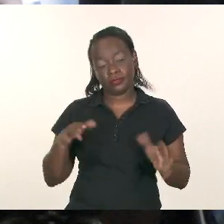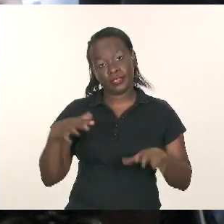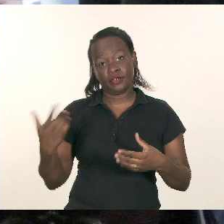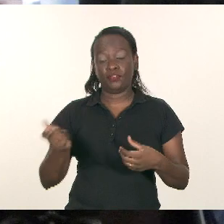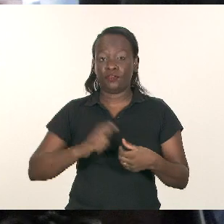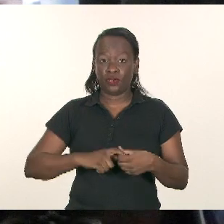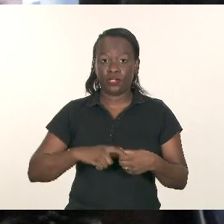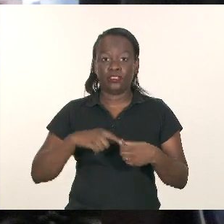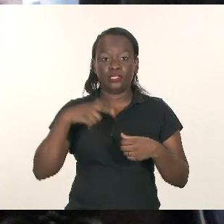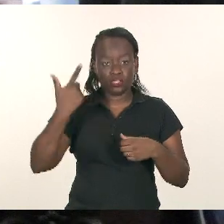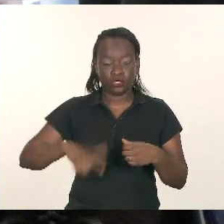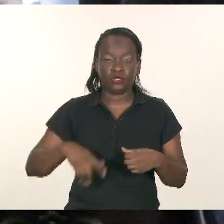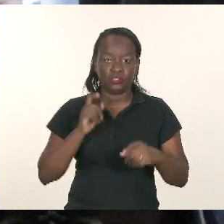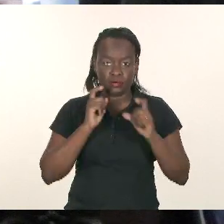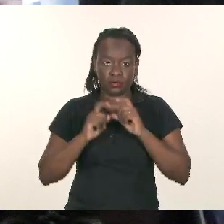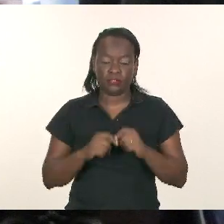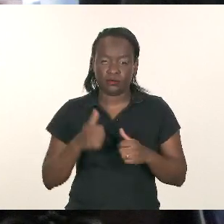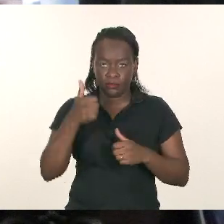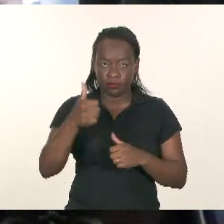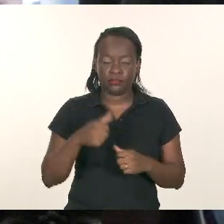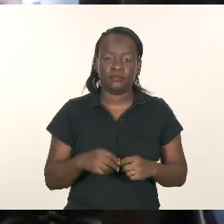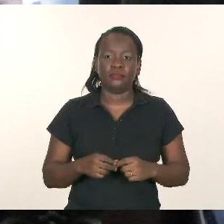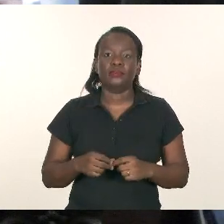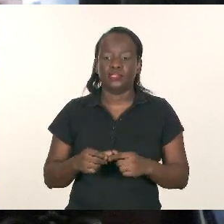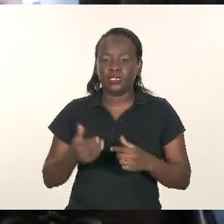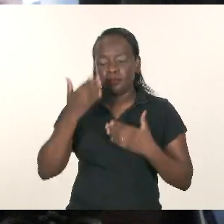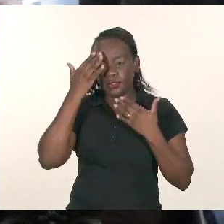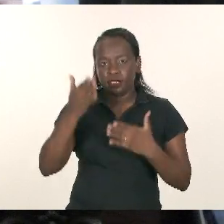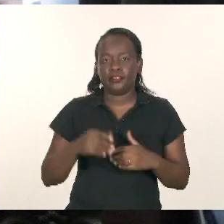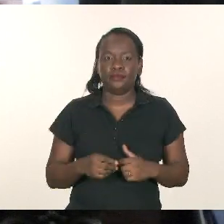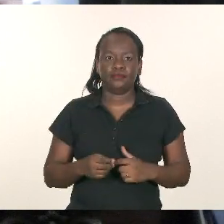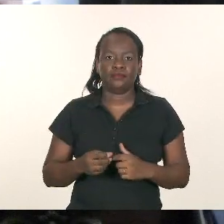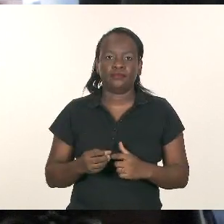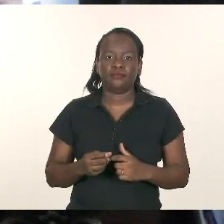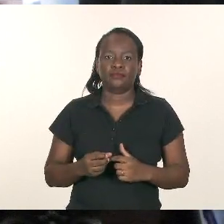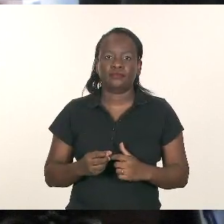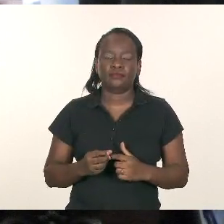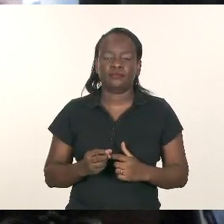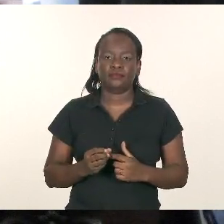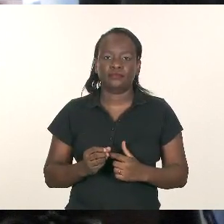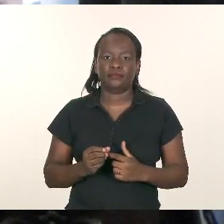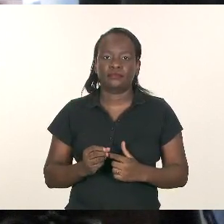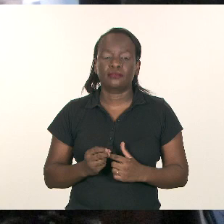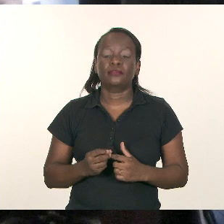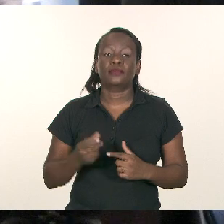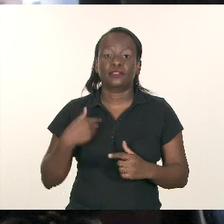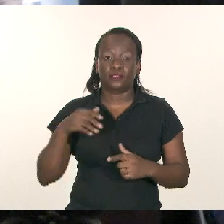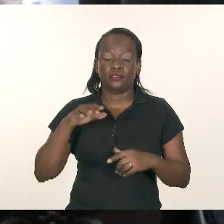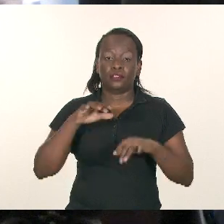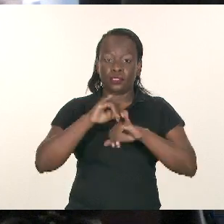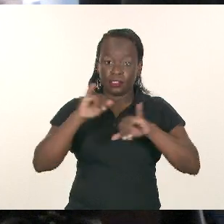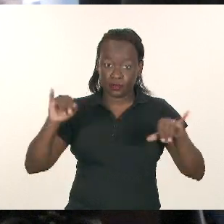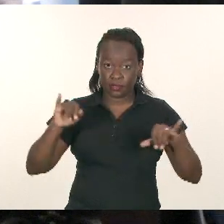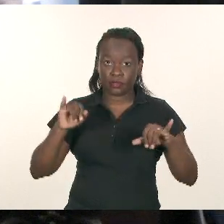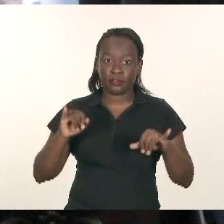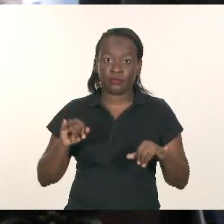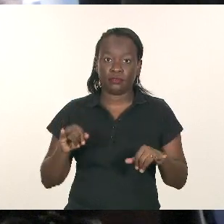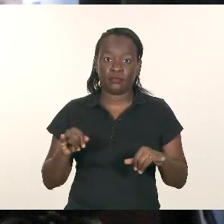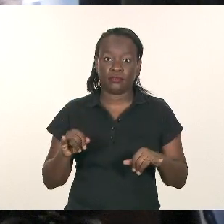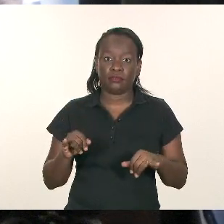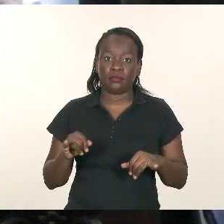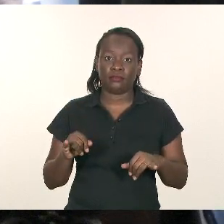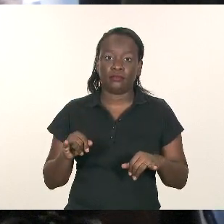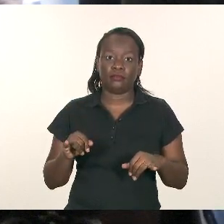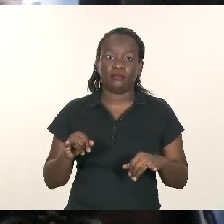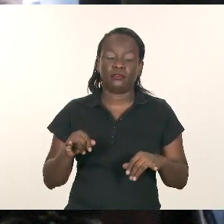em segunda, a gente discute. Ok? Tá bom, obrigado, presidente. Eu chamo a atenção